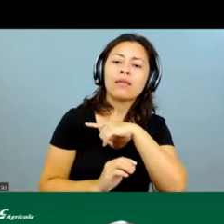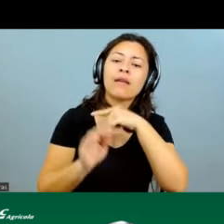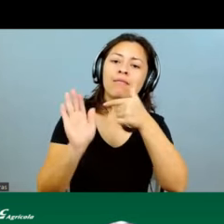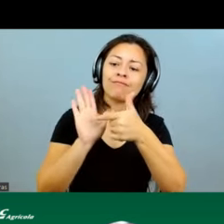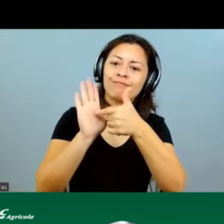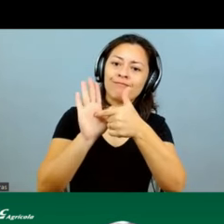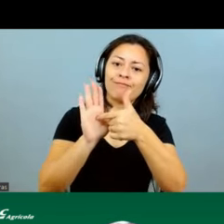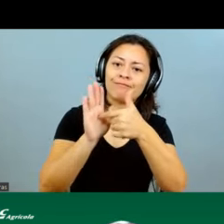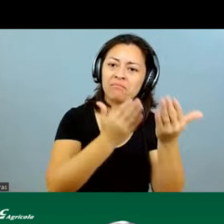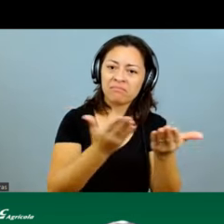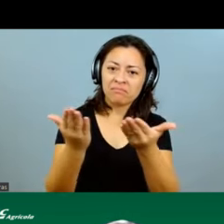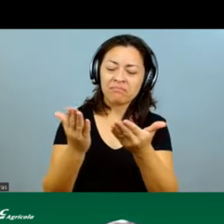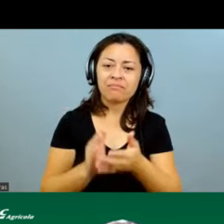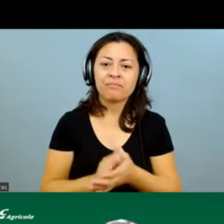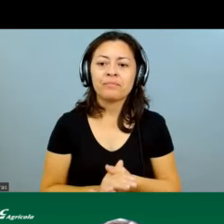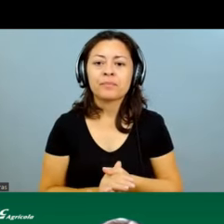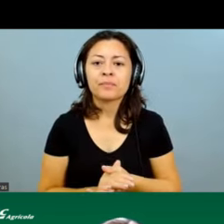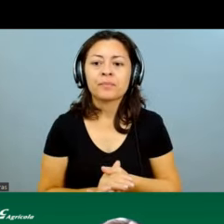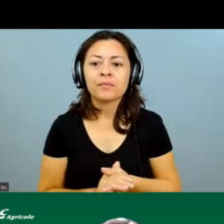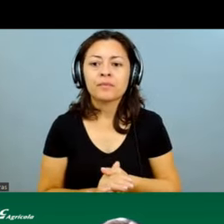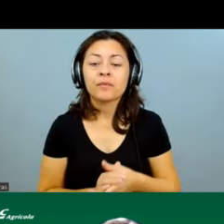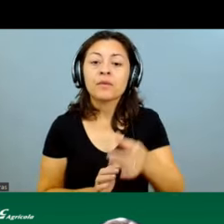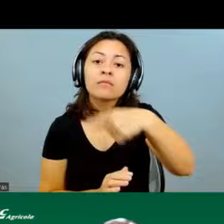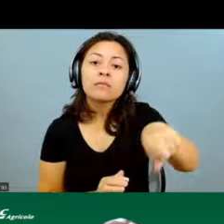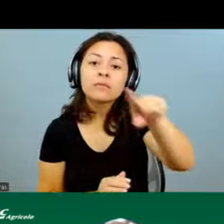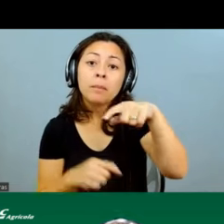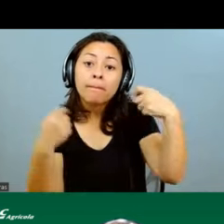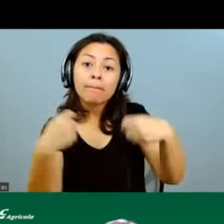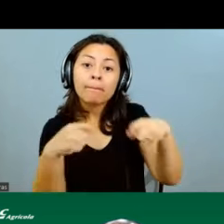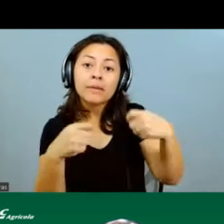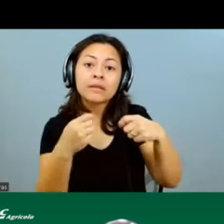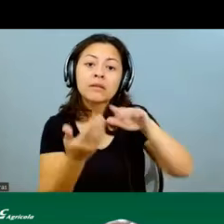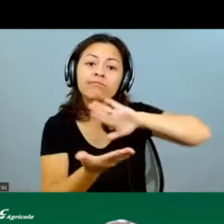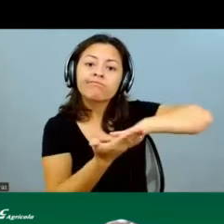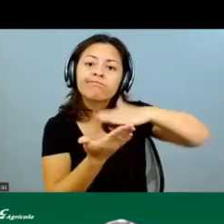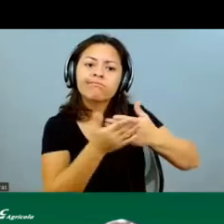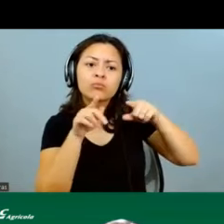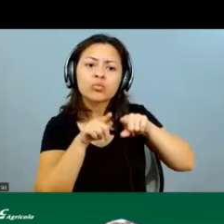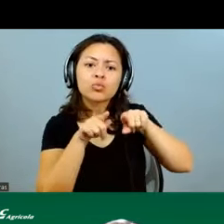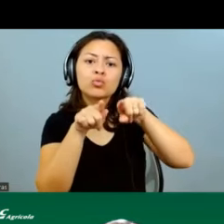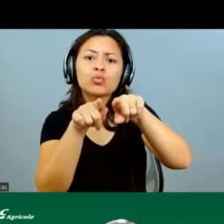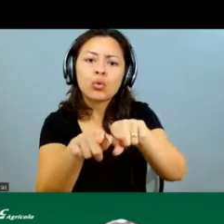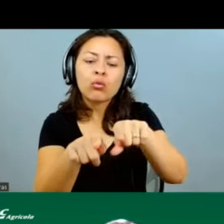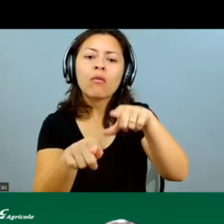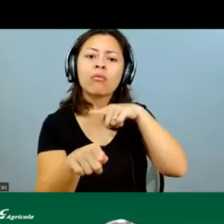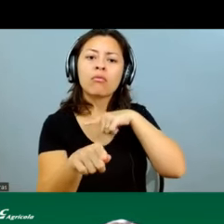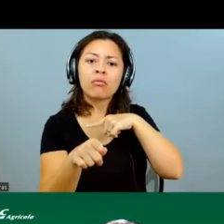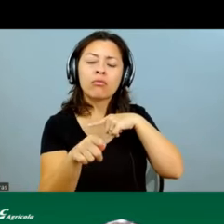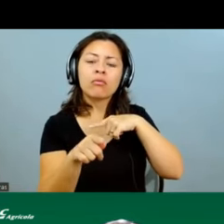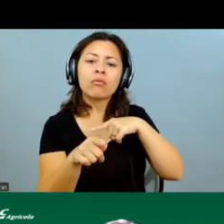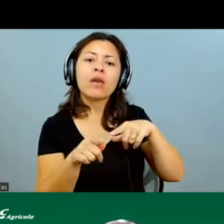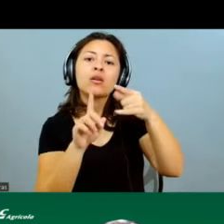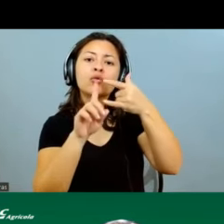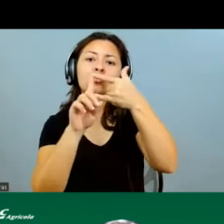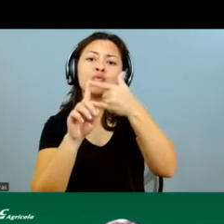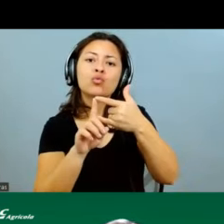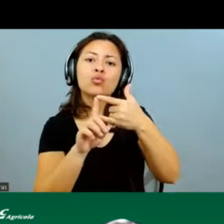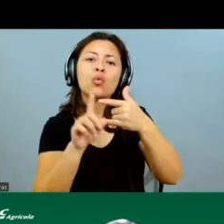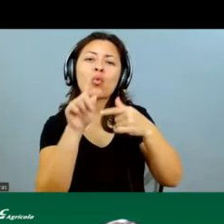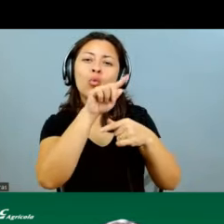apresentação destaco que para quem precisar de tradução simultânea temos essa ferramenta disponível no Zoom e